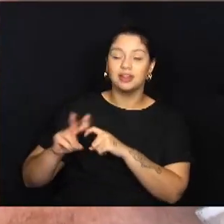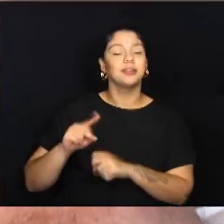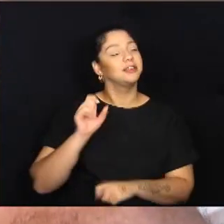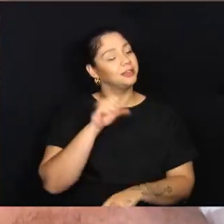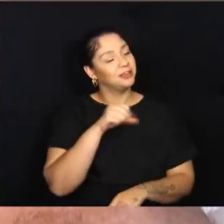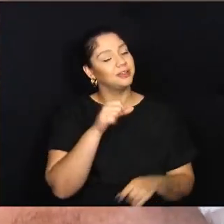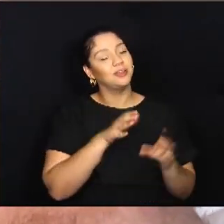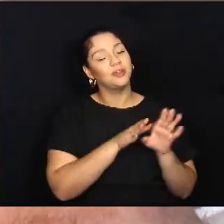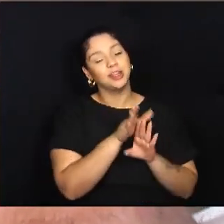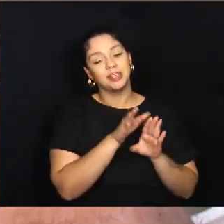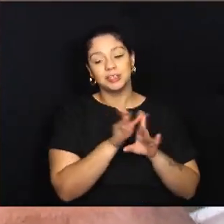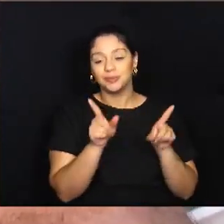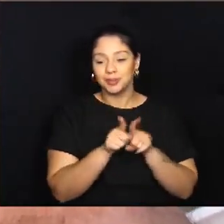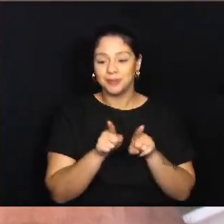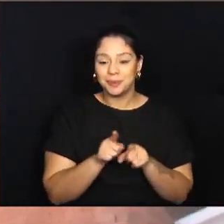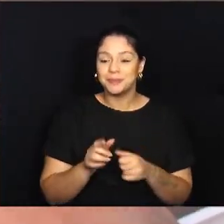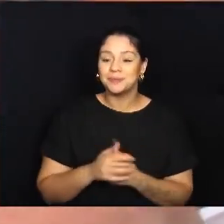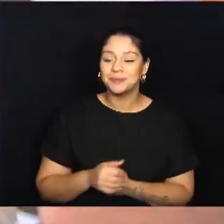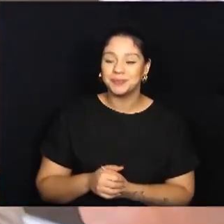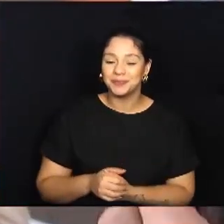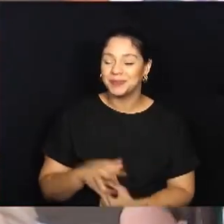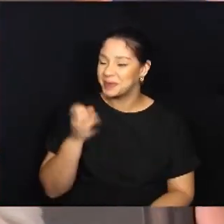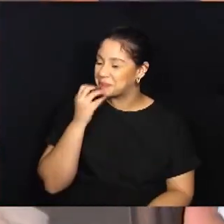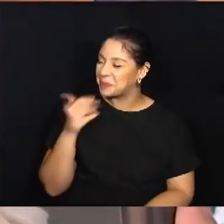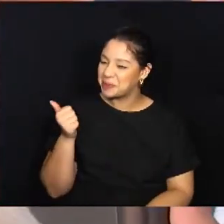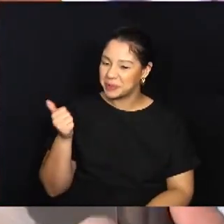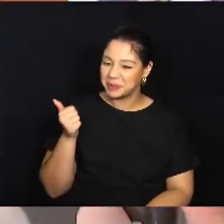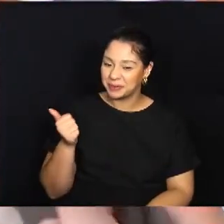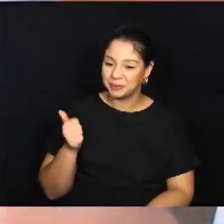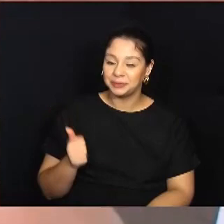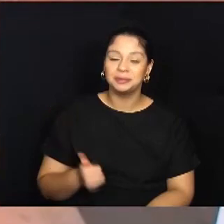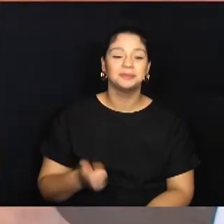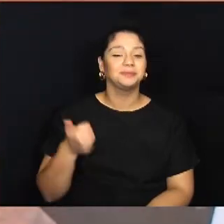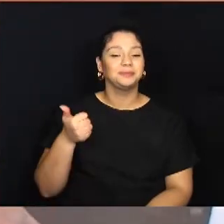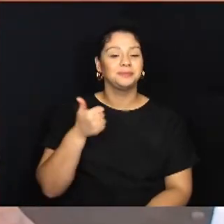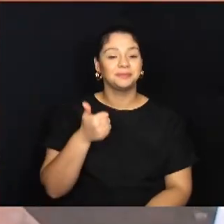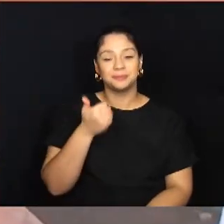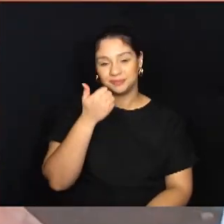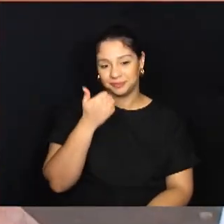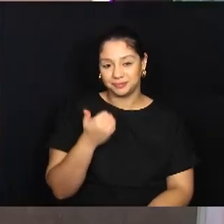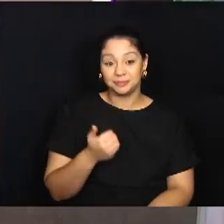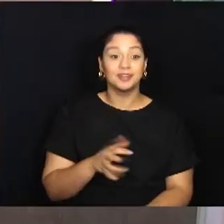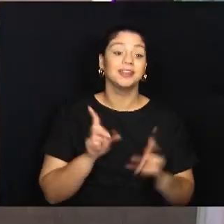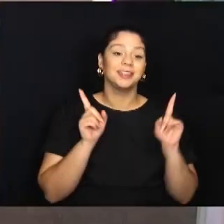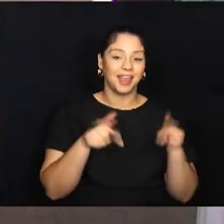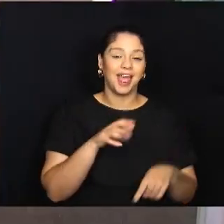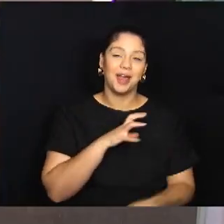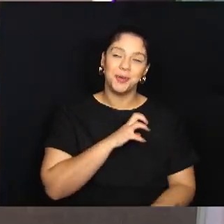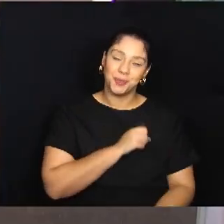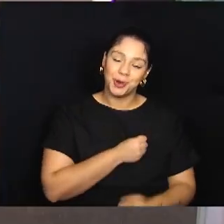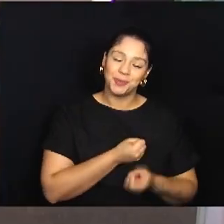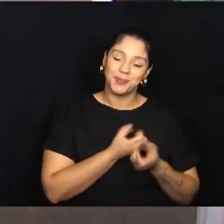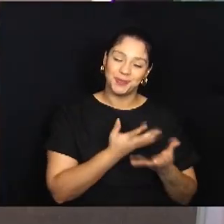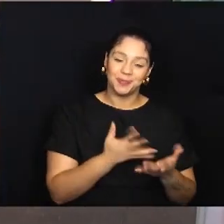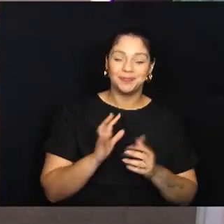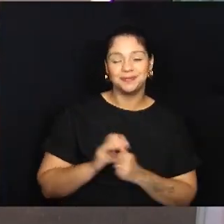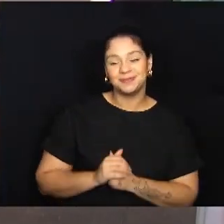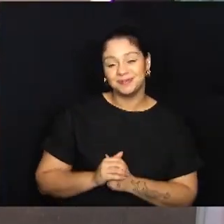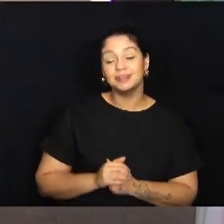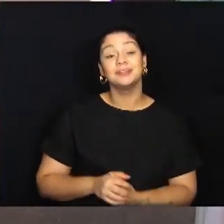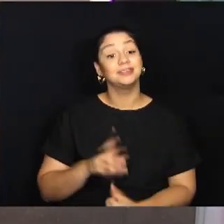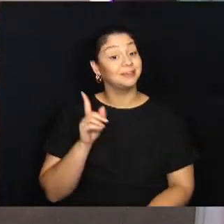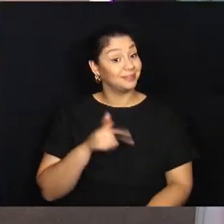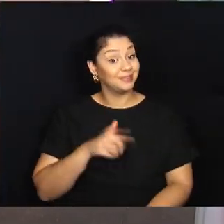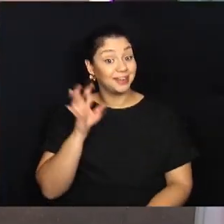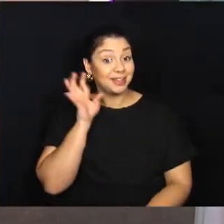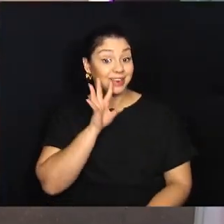com certeza. Boa. Valeu, Chanel. E muito amor. Bom, é isso aí, legal, né? As pessoas terem